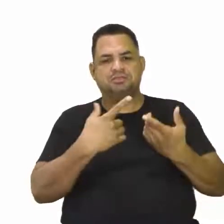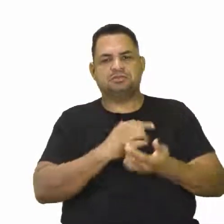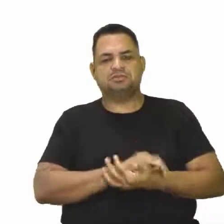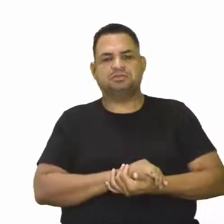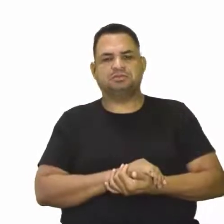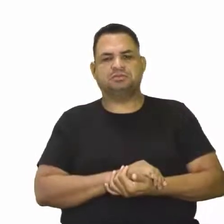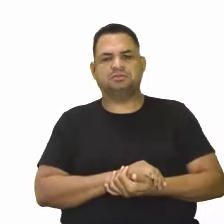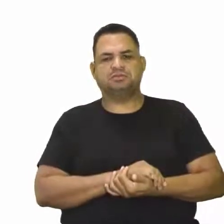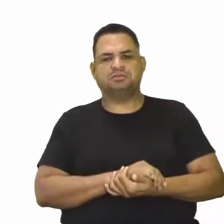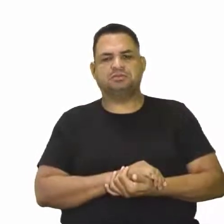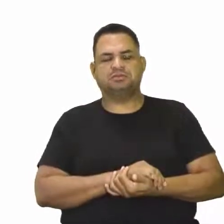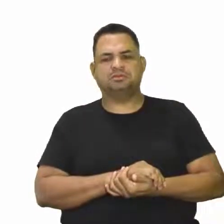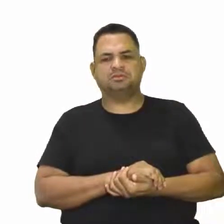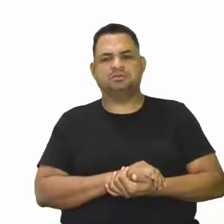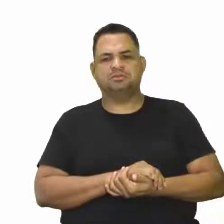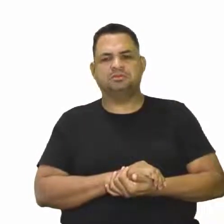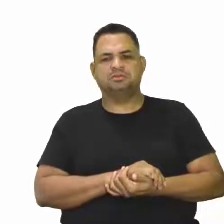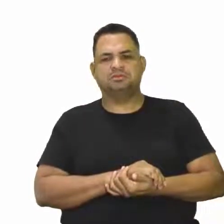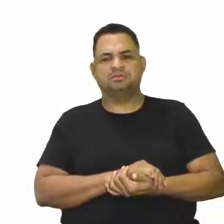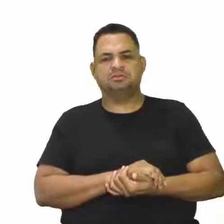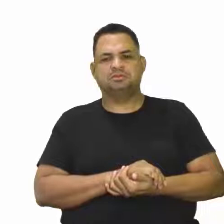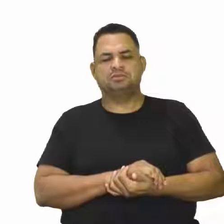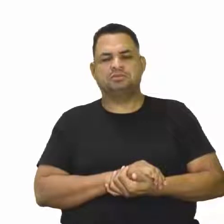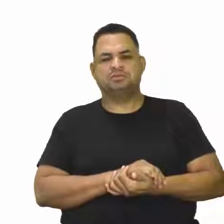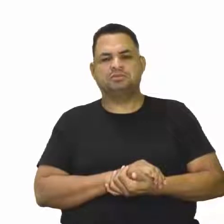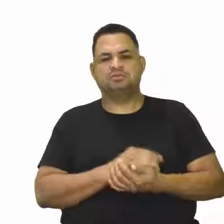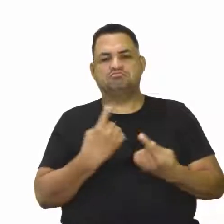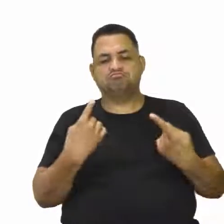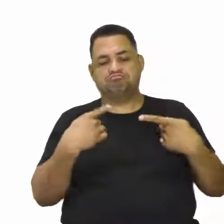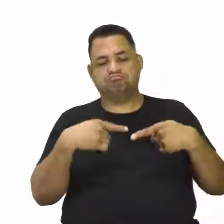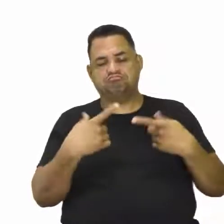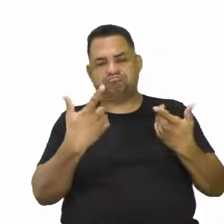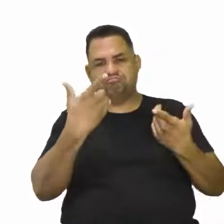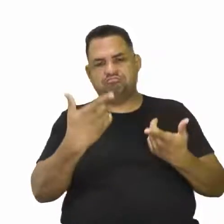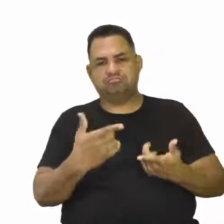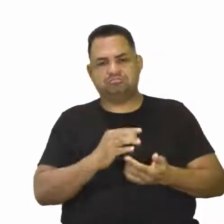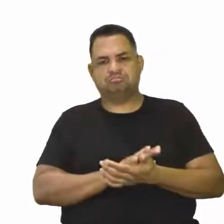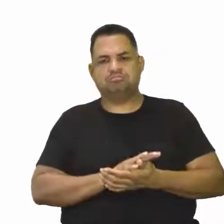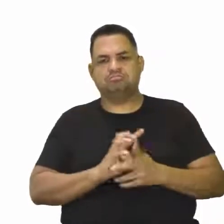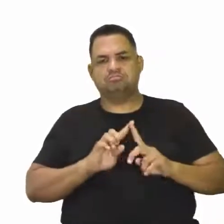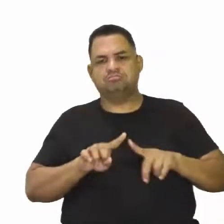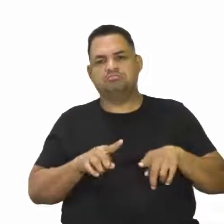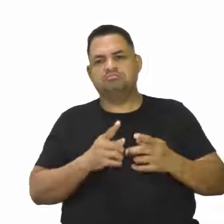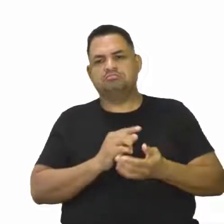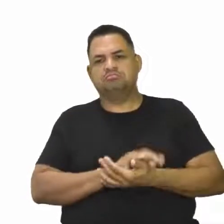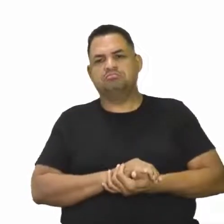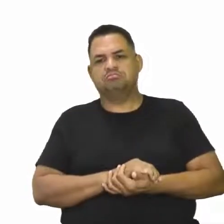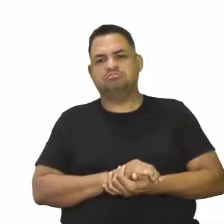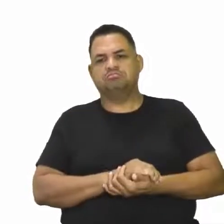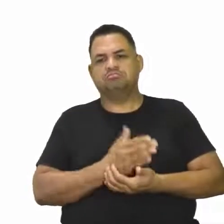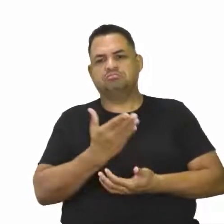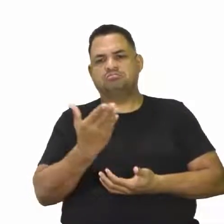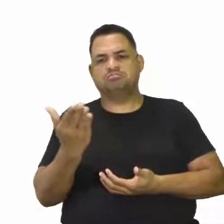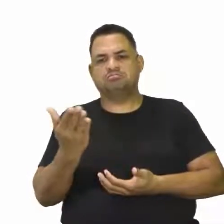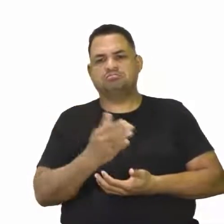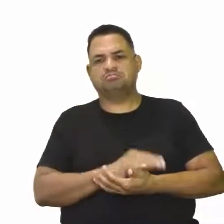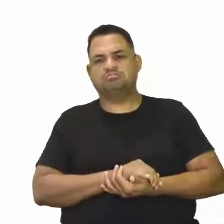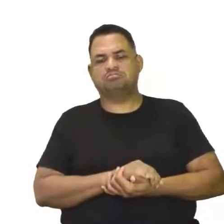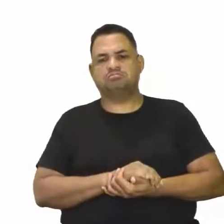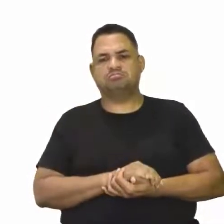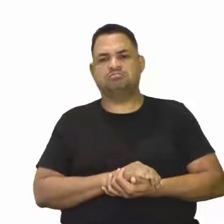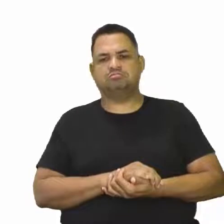Adversativas, que é o de adversidade. de oposição. Mas, pero, sino,